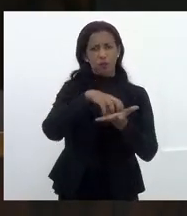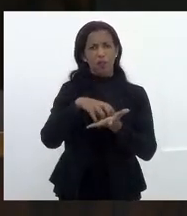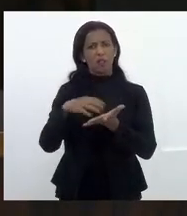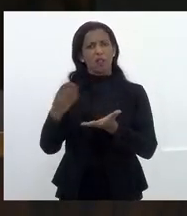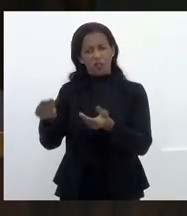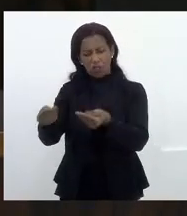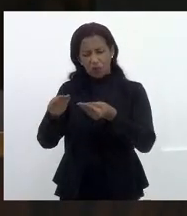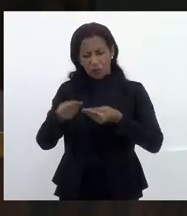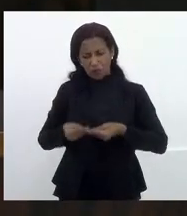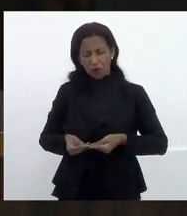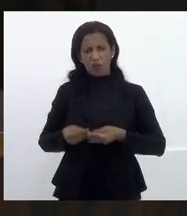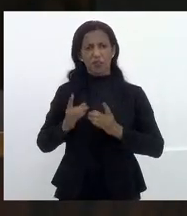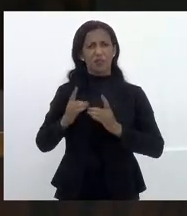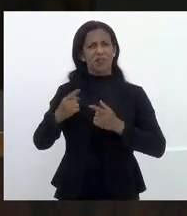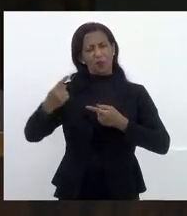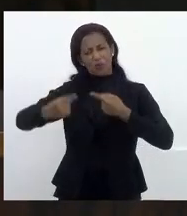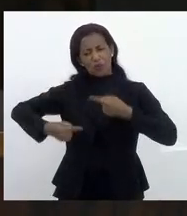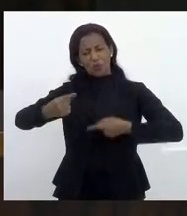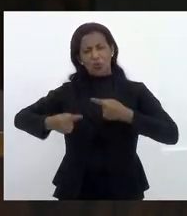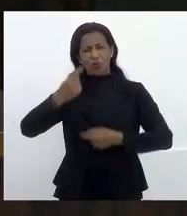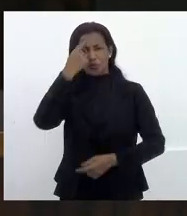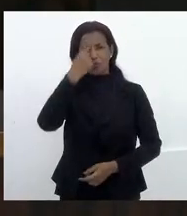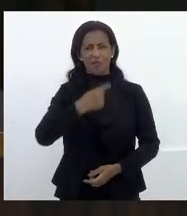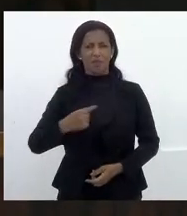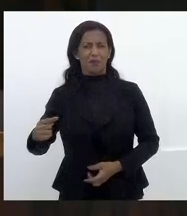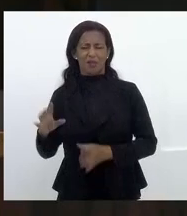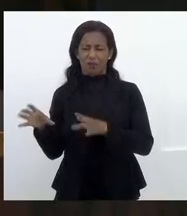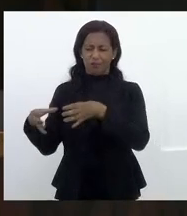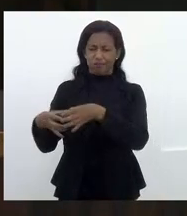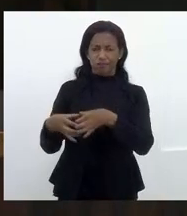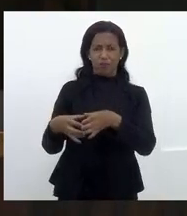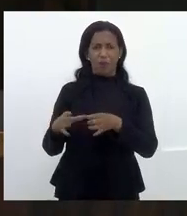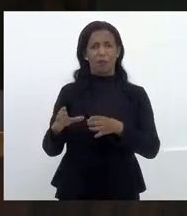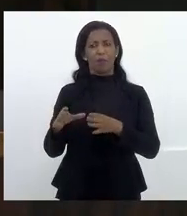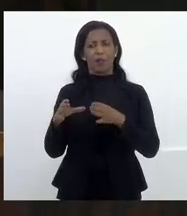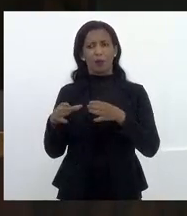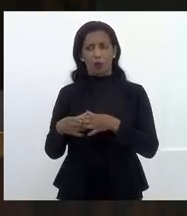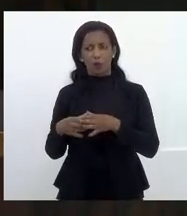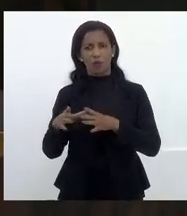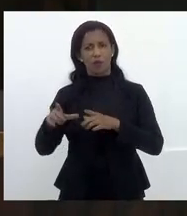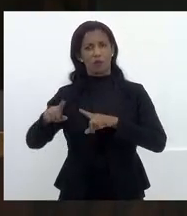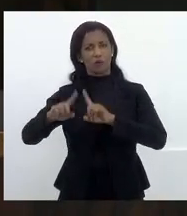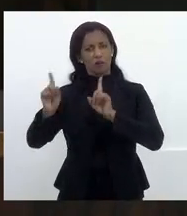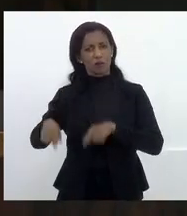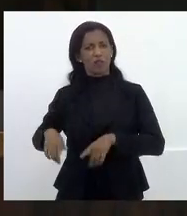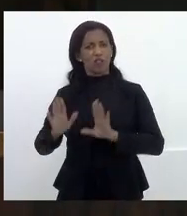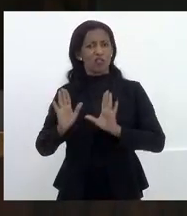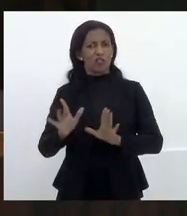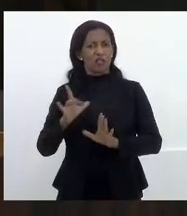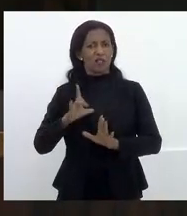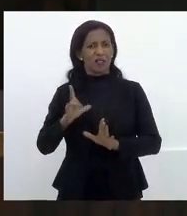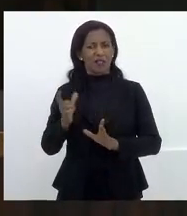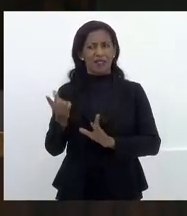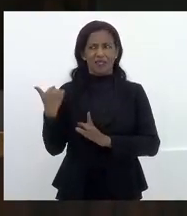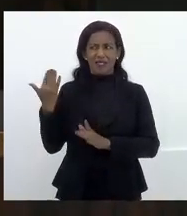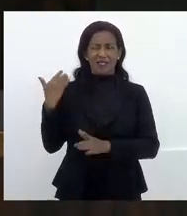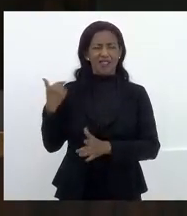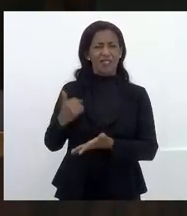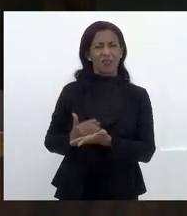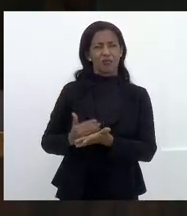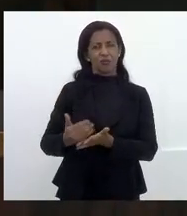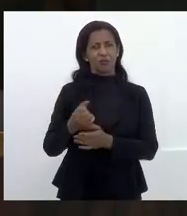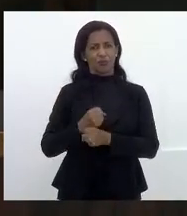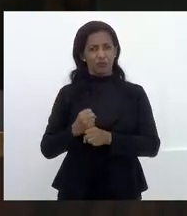foram trazidas em frente curtido tá uma semana discutindo isso por todo mundo pela comissão de servidores a gente já tá desde o início do ano